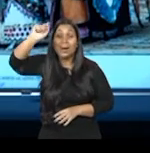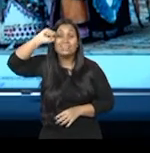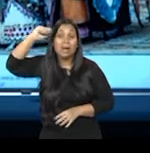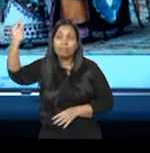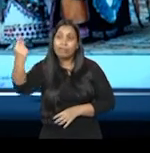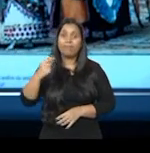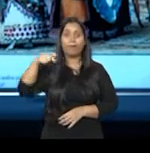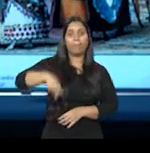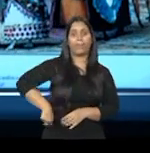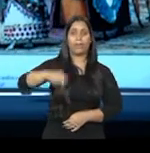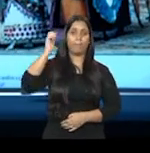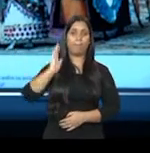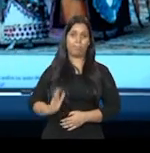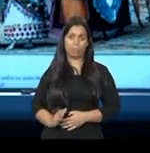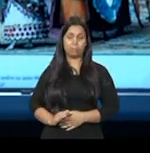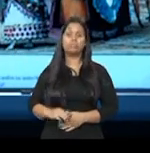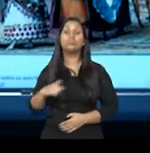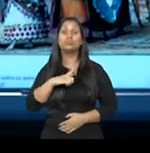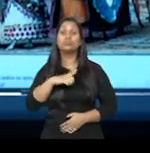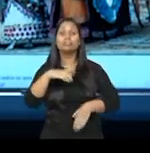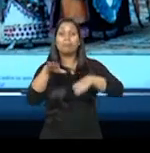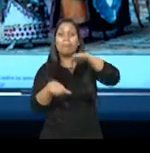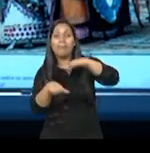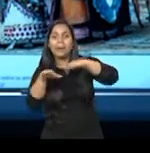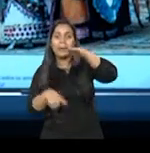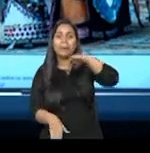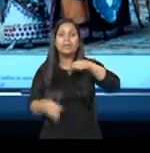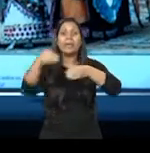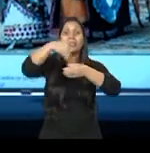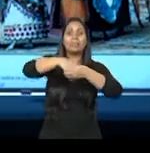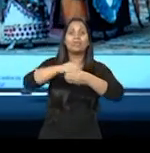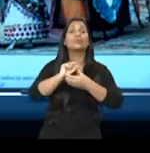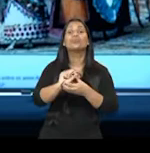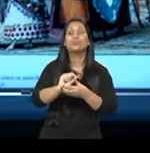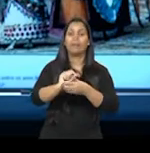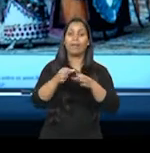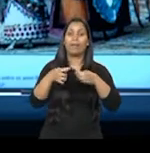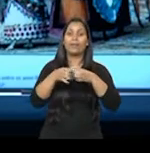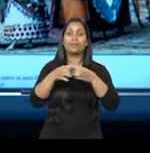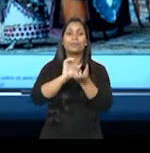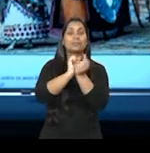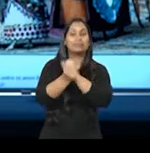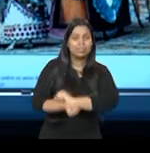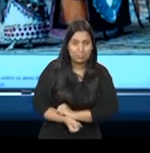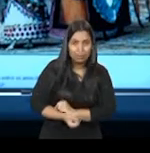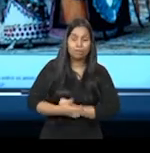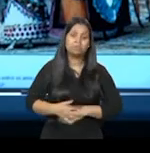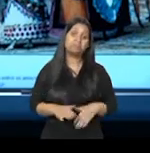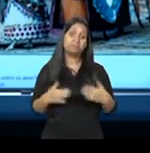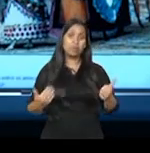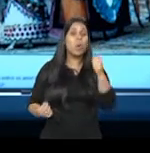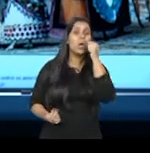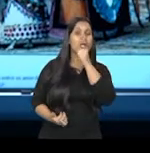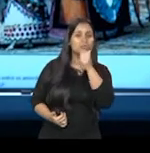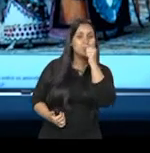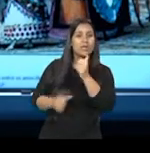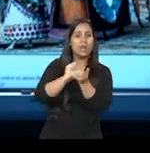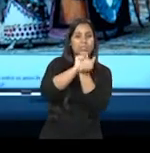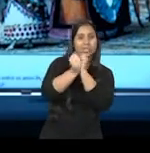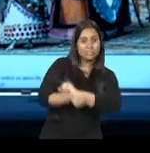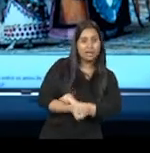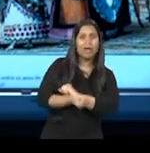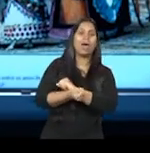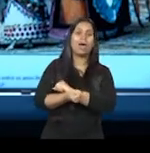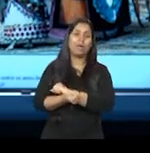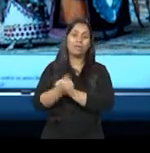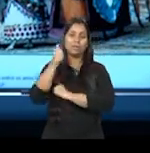de escravo. Então havia uma hierarquia dentro da escravidão também. Normalmente, as escravas domésticas, as amas